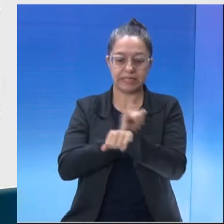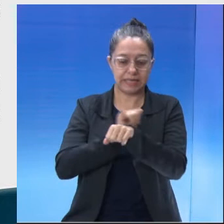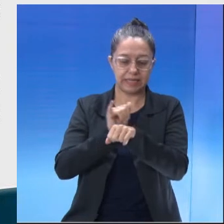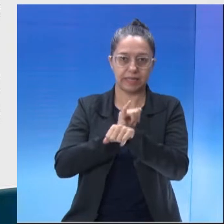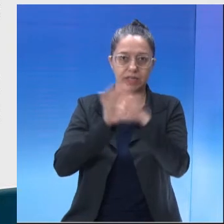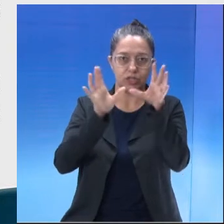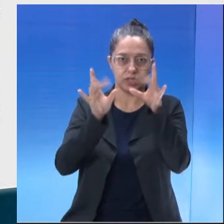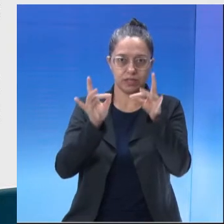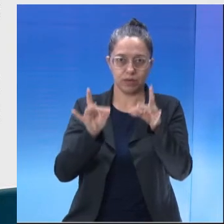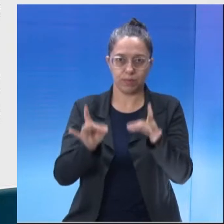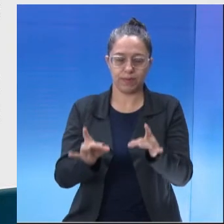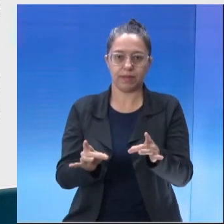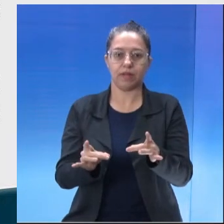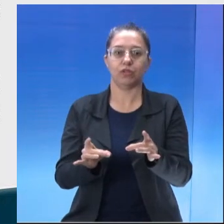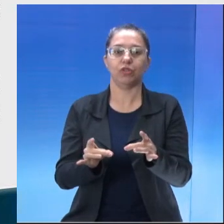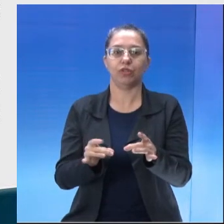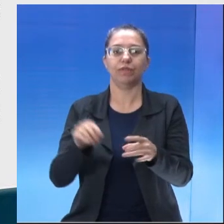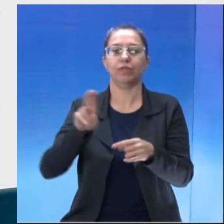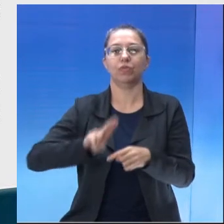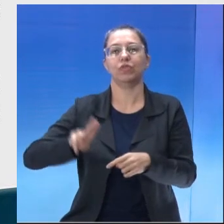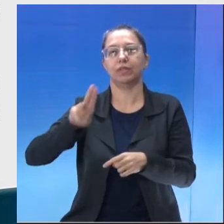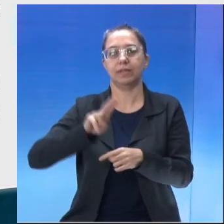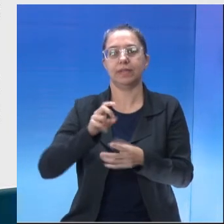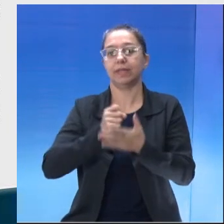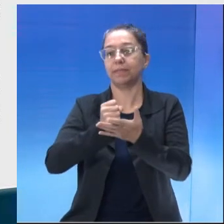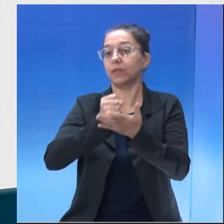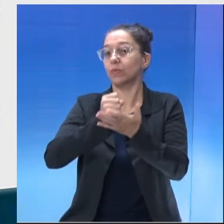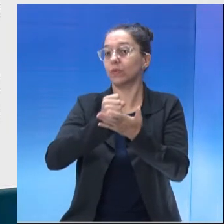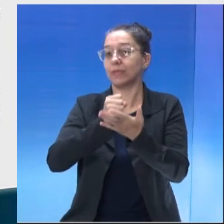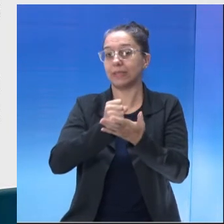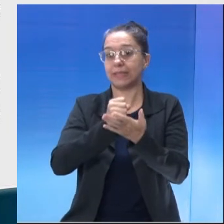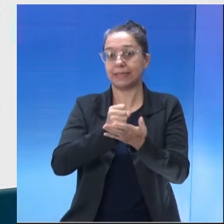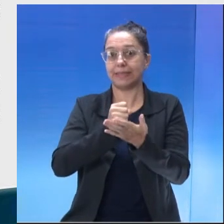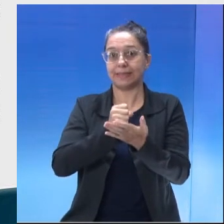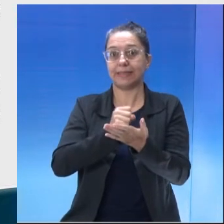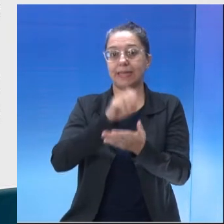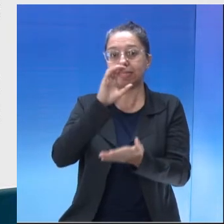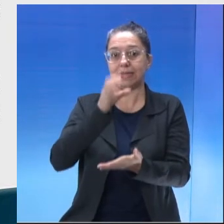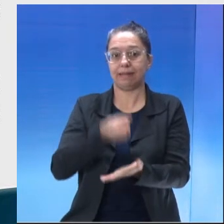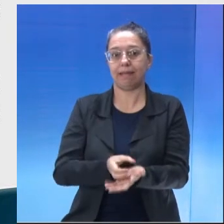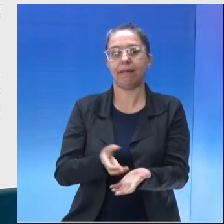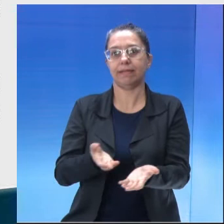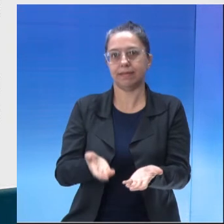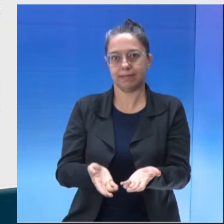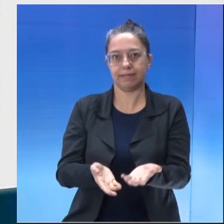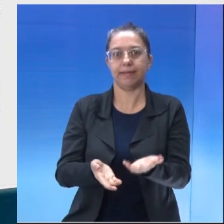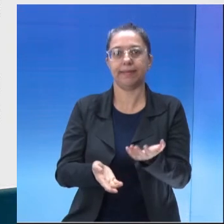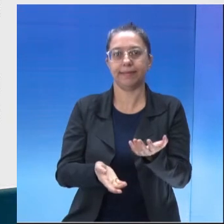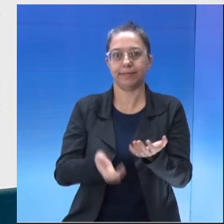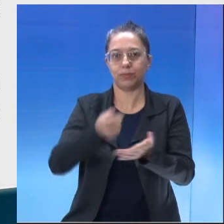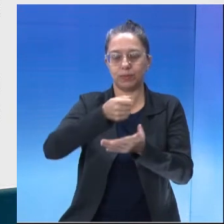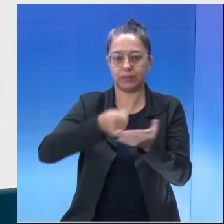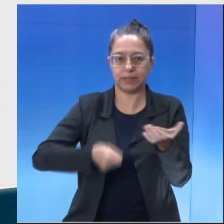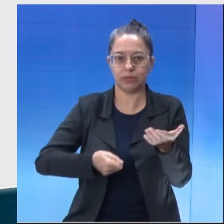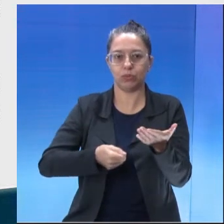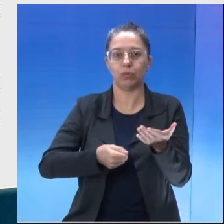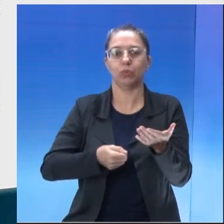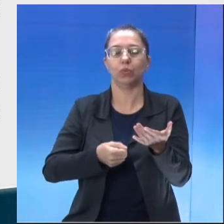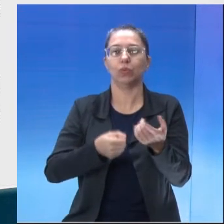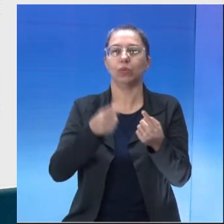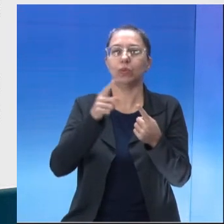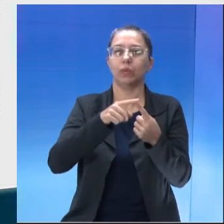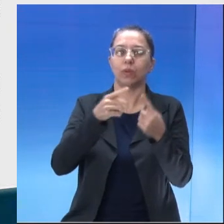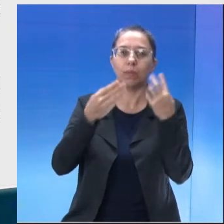estudamos, falamos no início, utilizadas, vamos pensar, será que é exemplificação, será que é oposição, será que é comparação, será que é